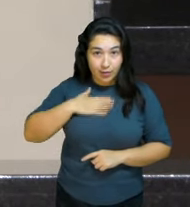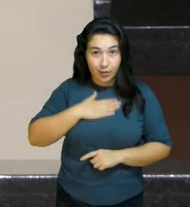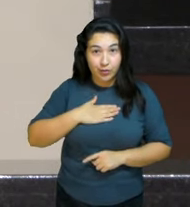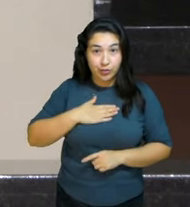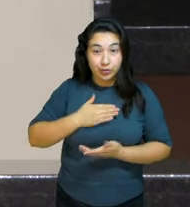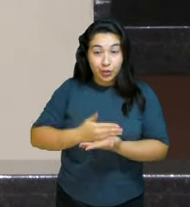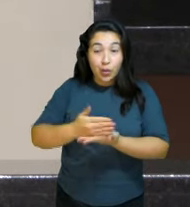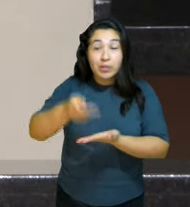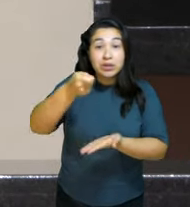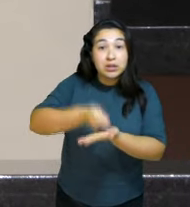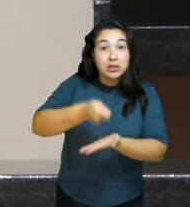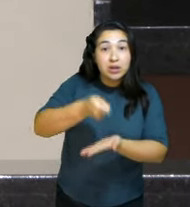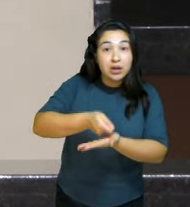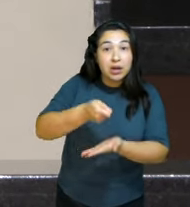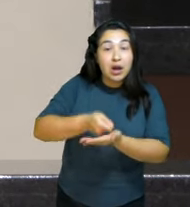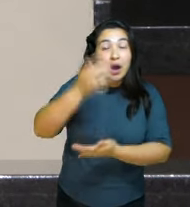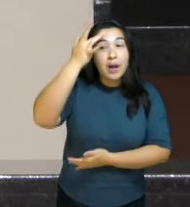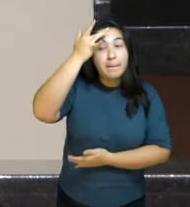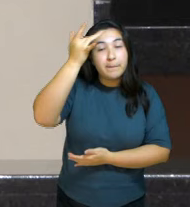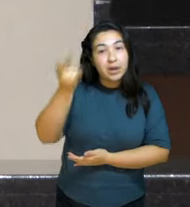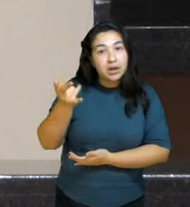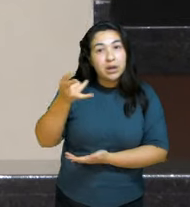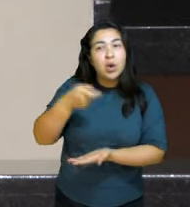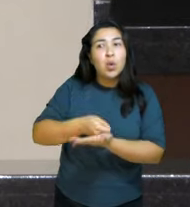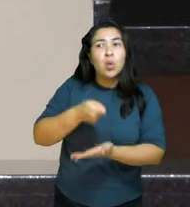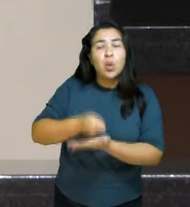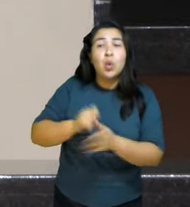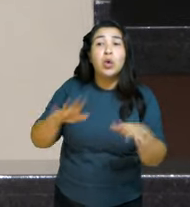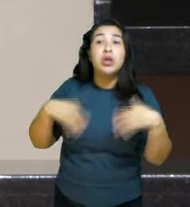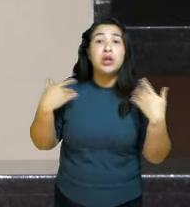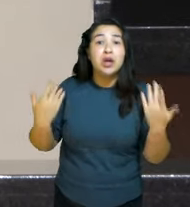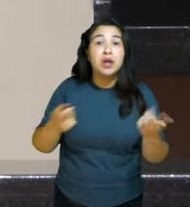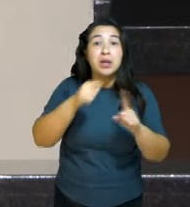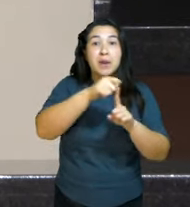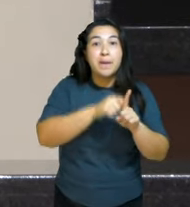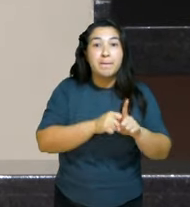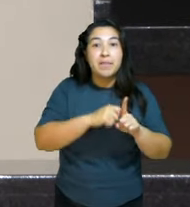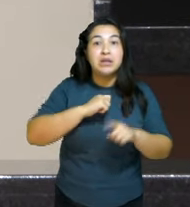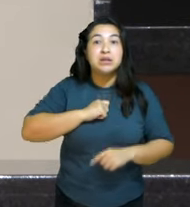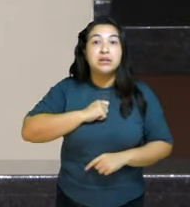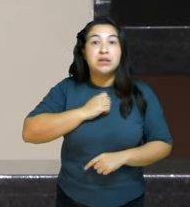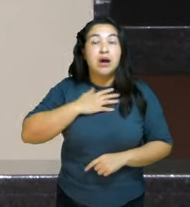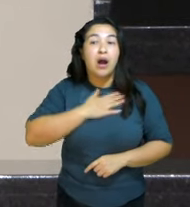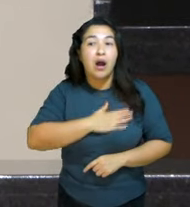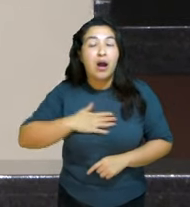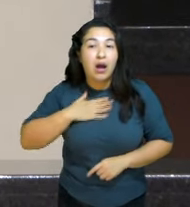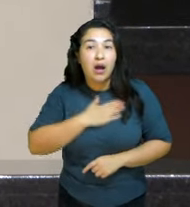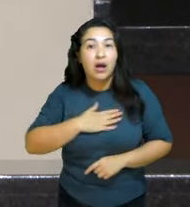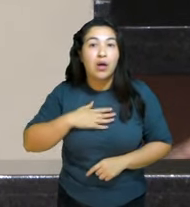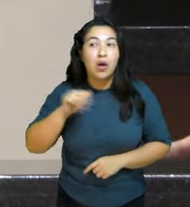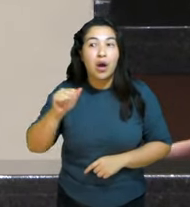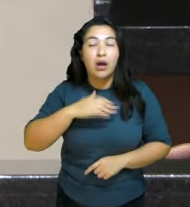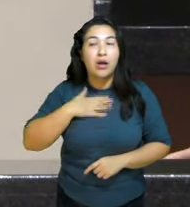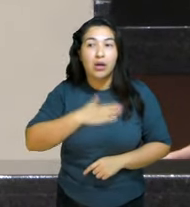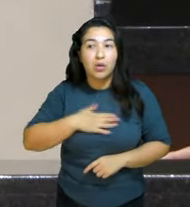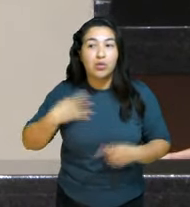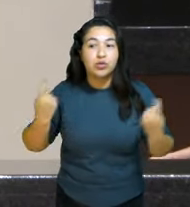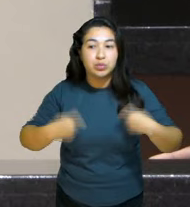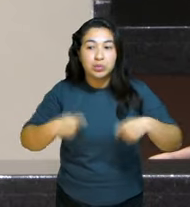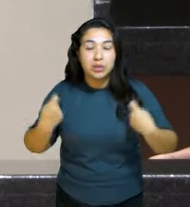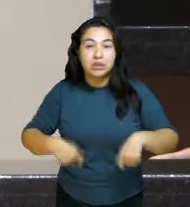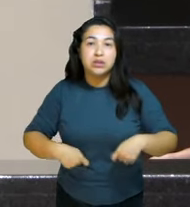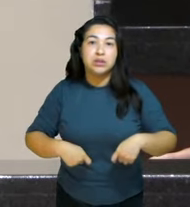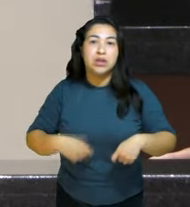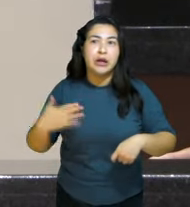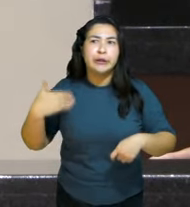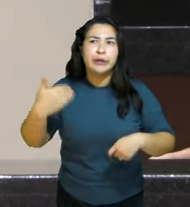agosto. Nós não podemos chegar ali 5 dias antes da competição e dizer a gente não vai ter competição. Então, tem que ter muita precisão no que a